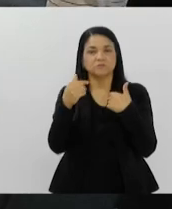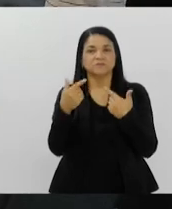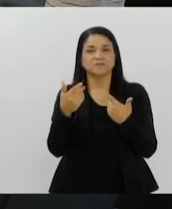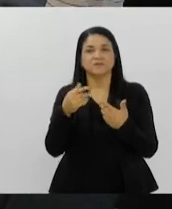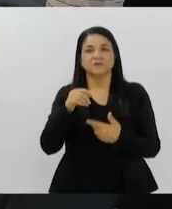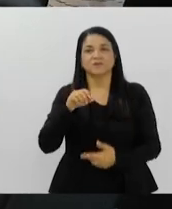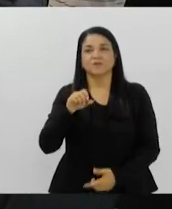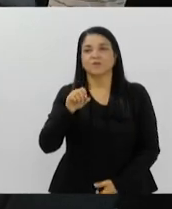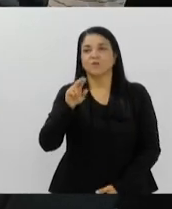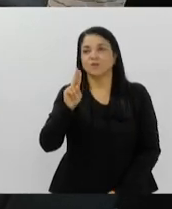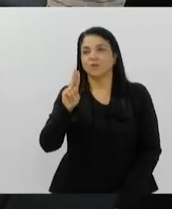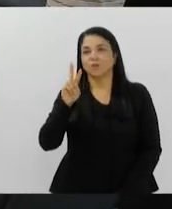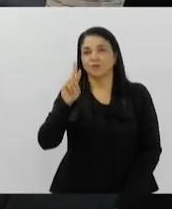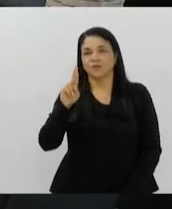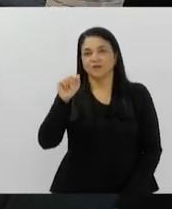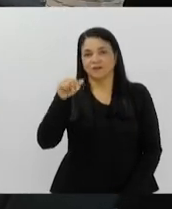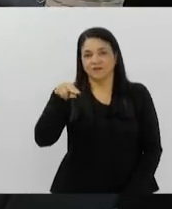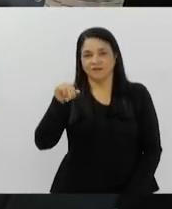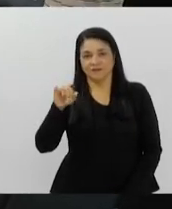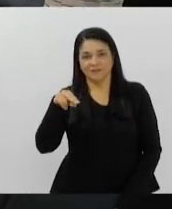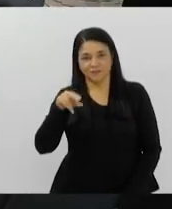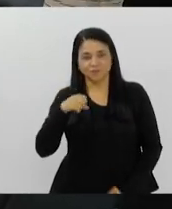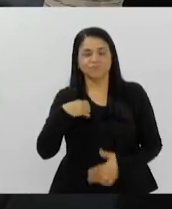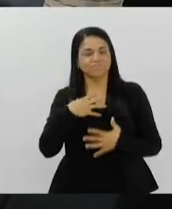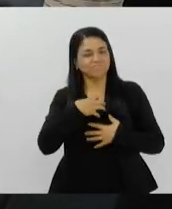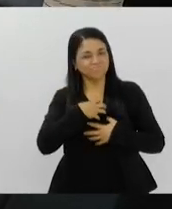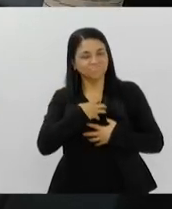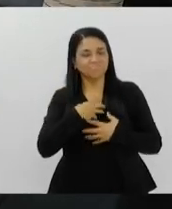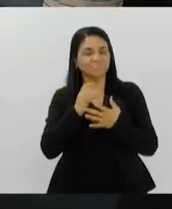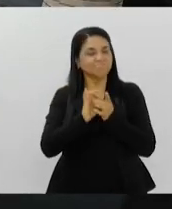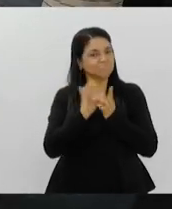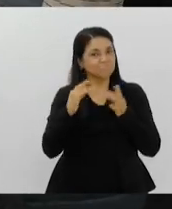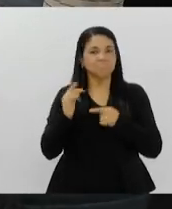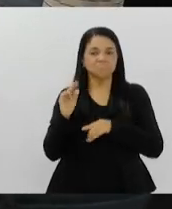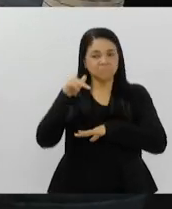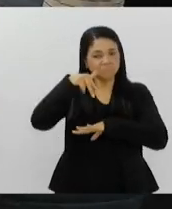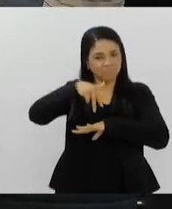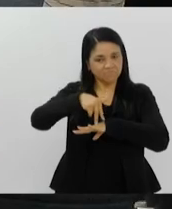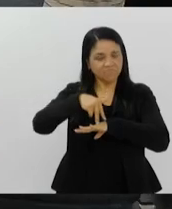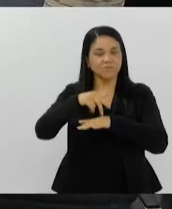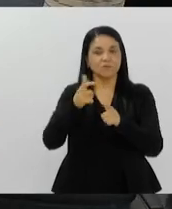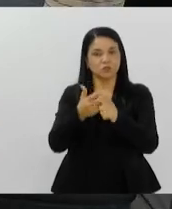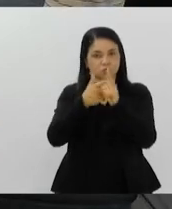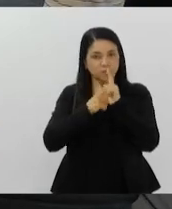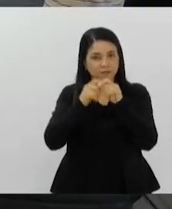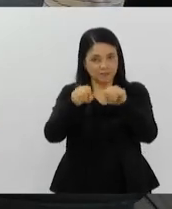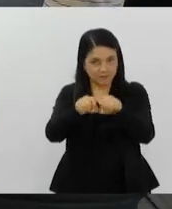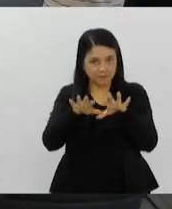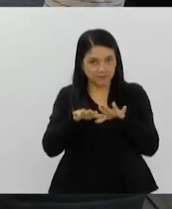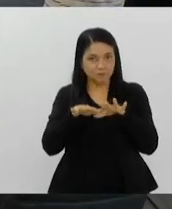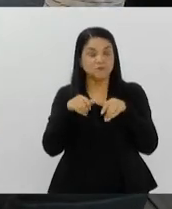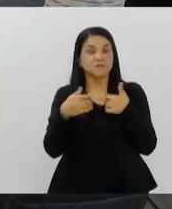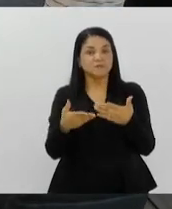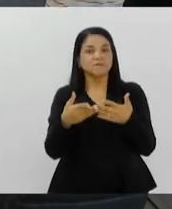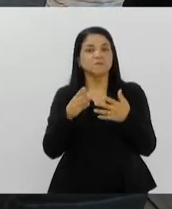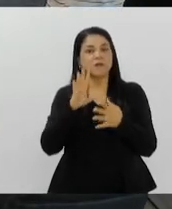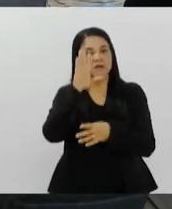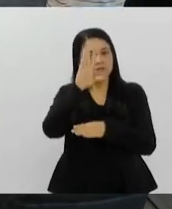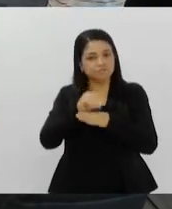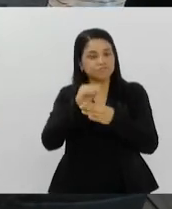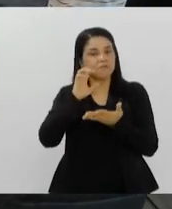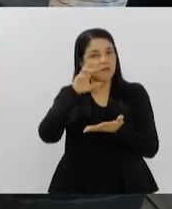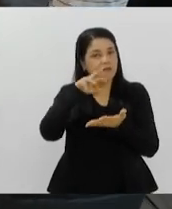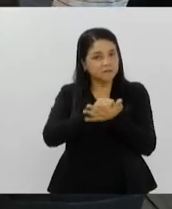unalianos que se sentirem aí à vontade, pode vir para a foto também. Eu vou suspender a sessão por alguns minutos, só para a gente registrar essa foto com os